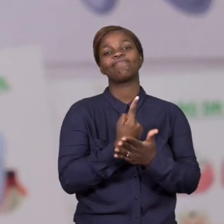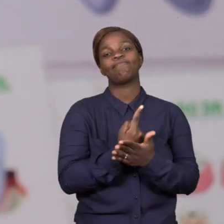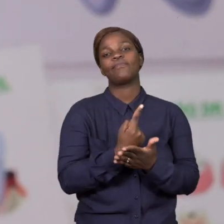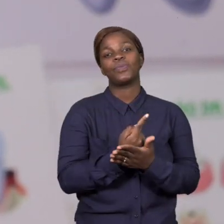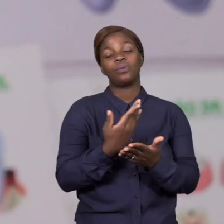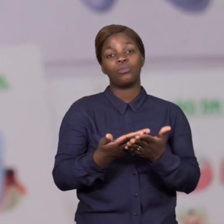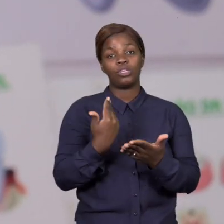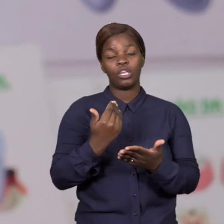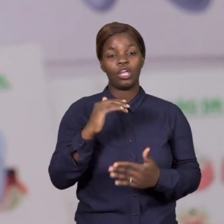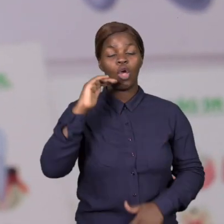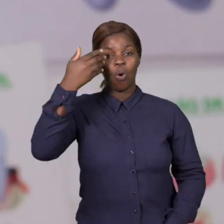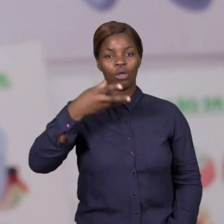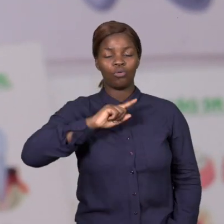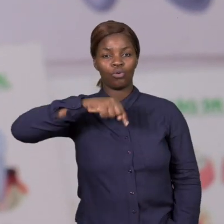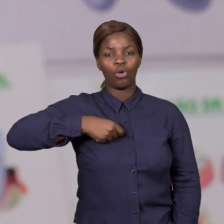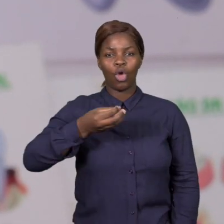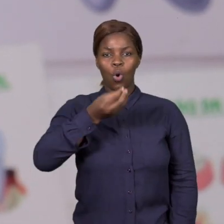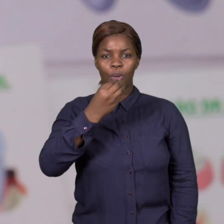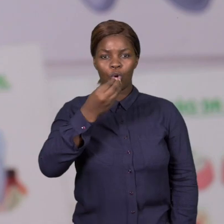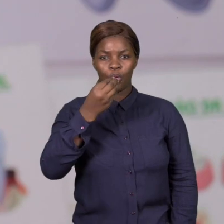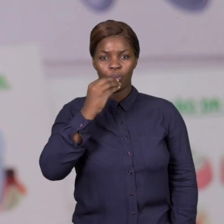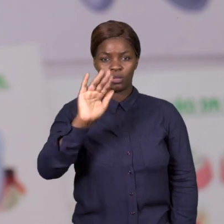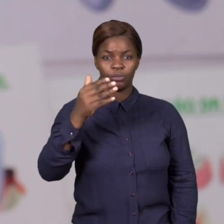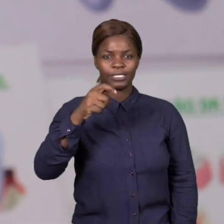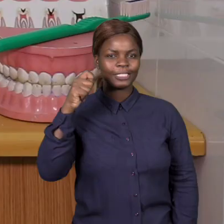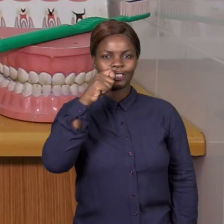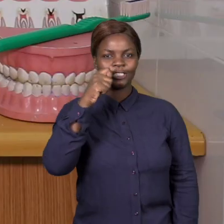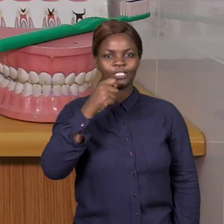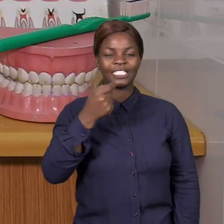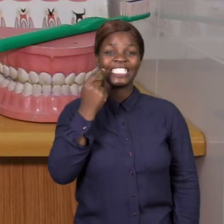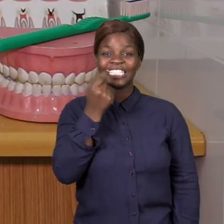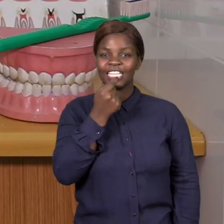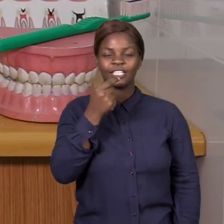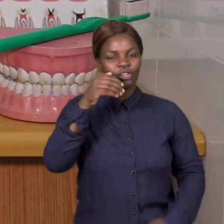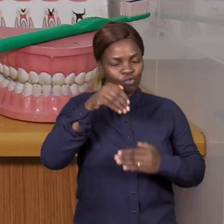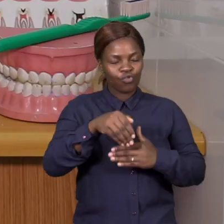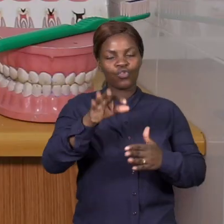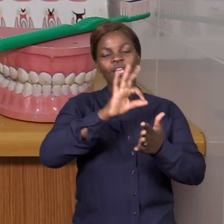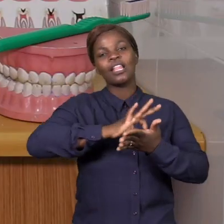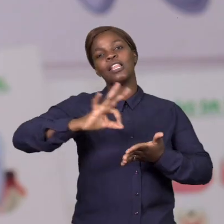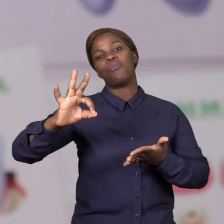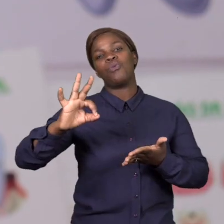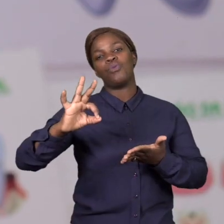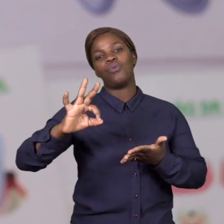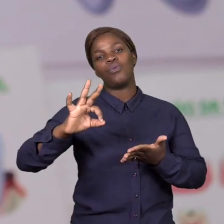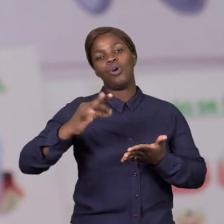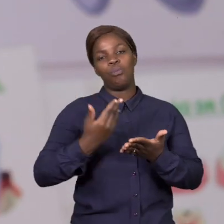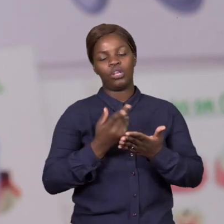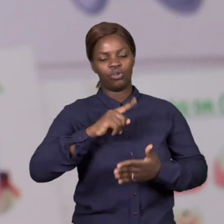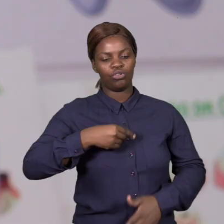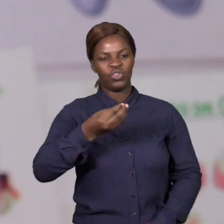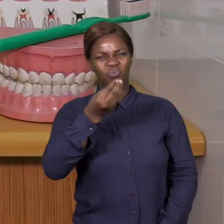restos alimentares de tudo aquilo que a gente come, para poder evitar vamos dizer, concentração